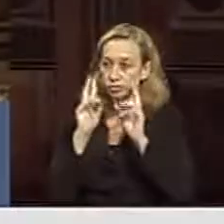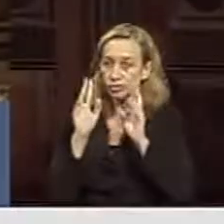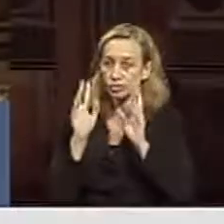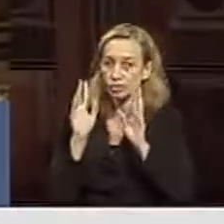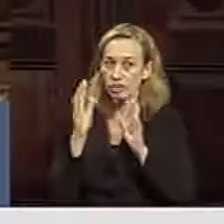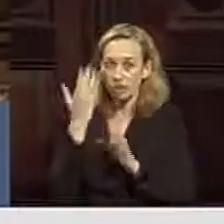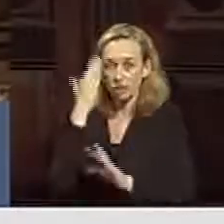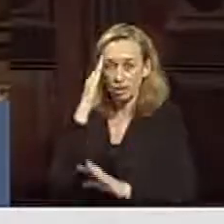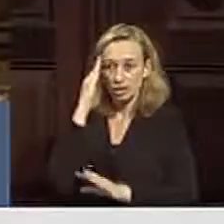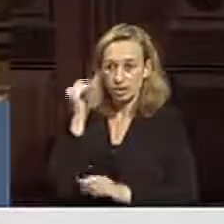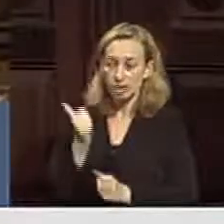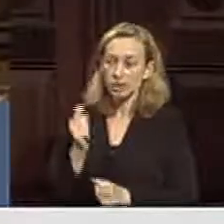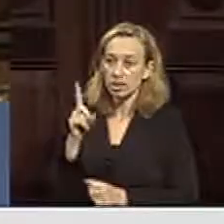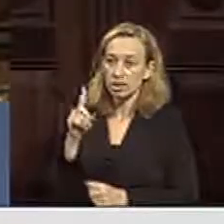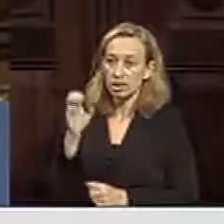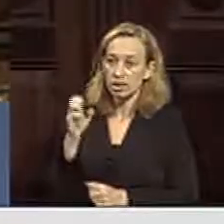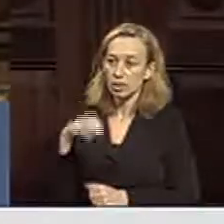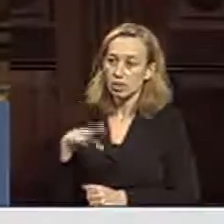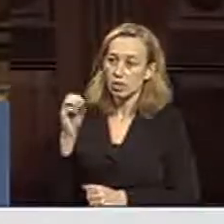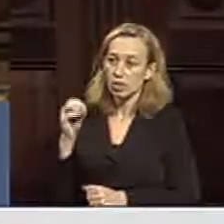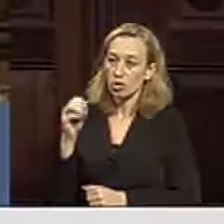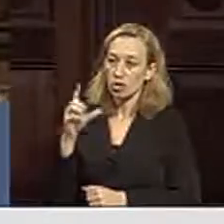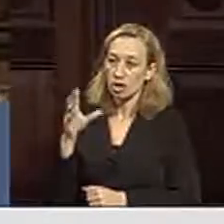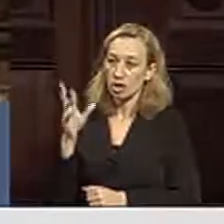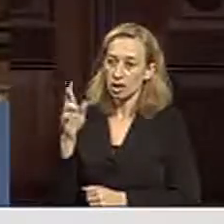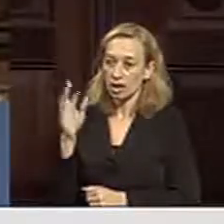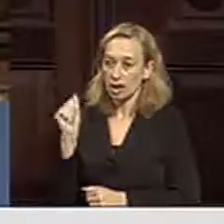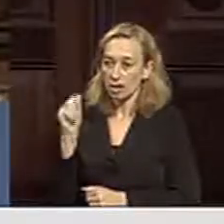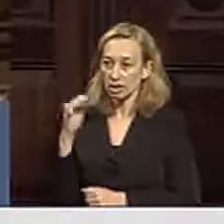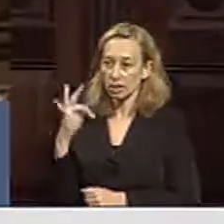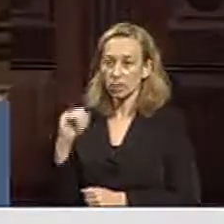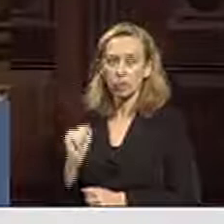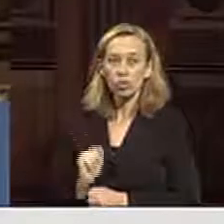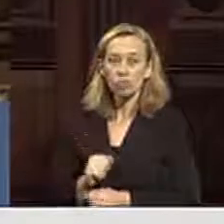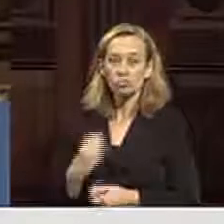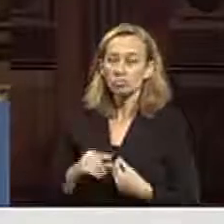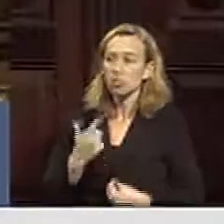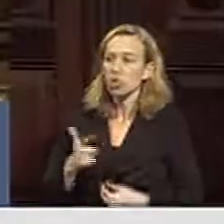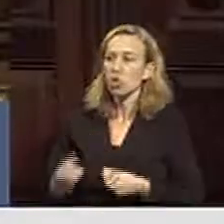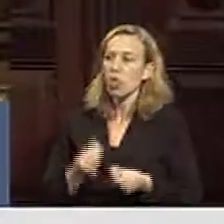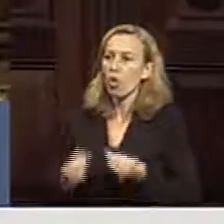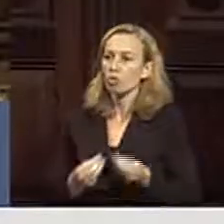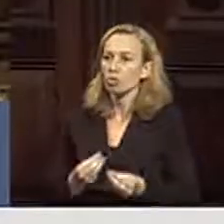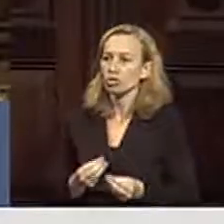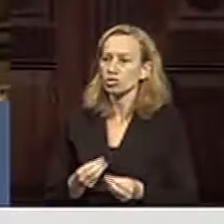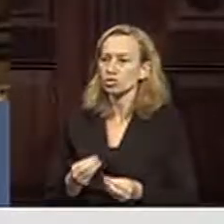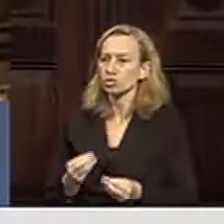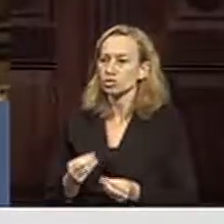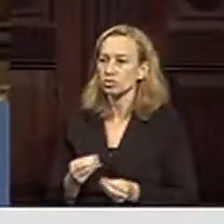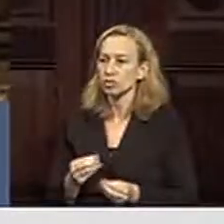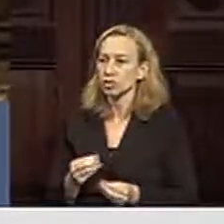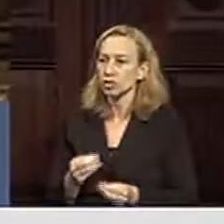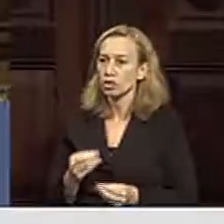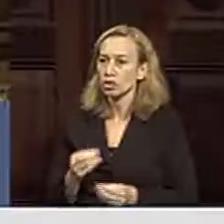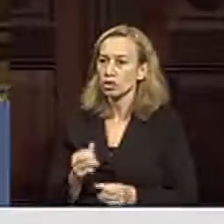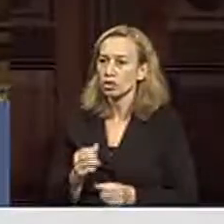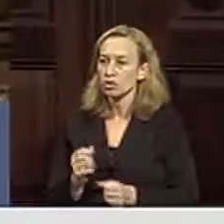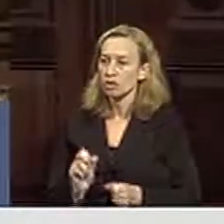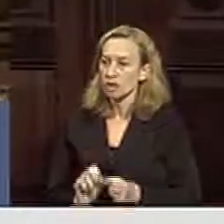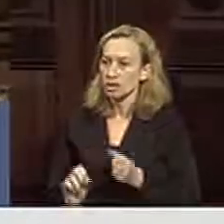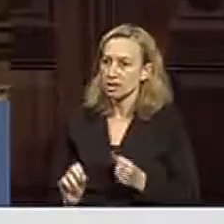democrática. Não se constrói uma democracia madura se não se é